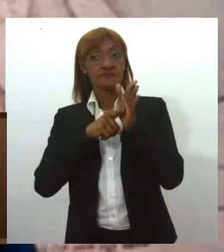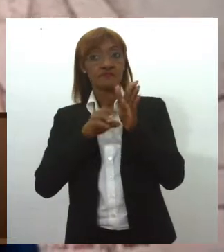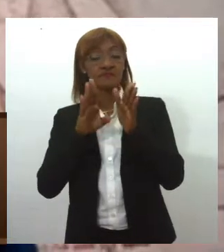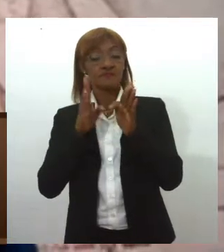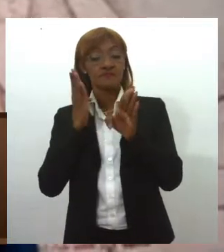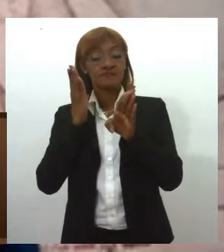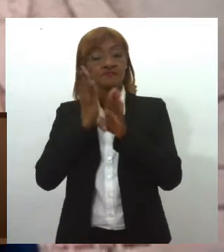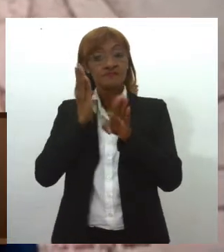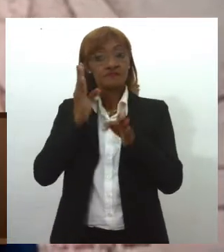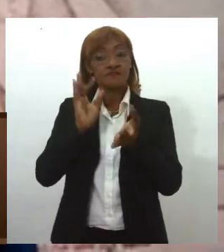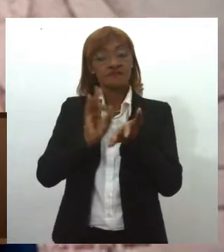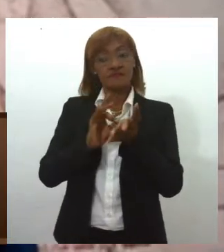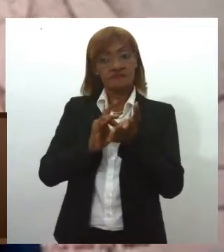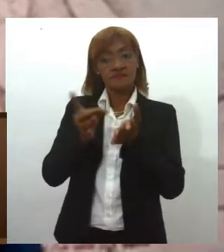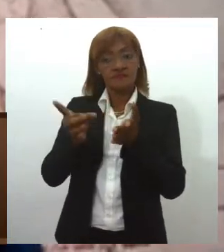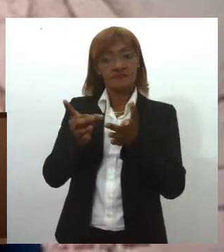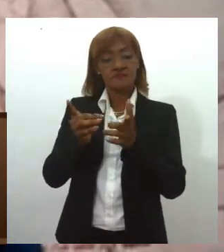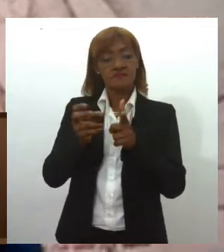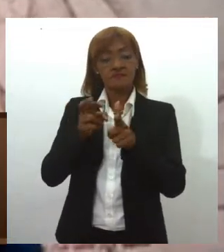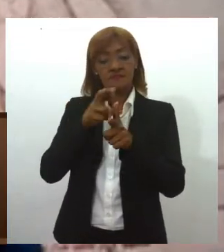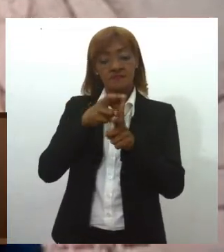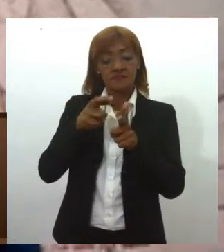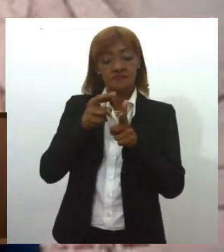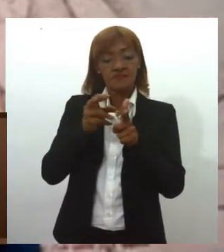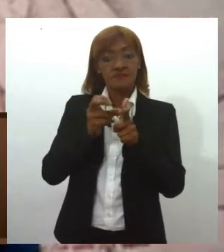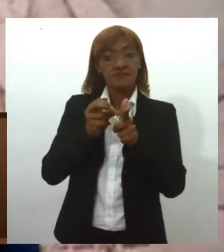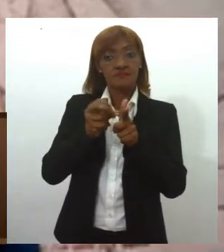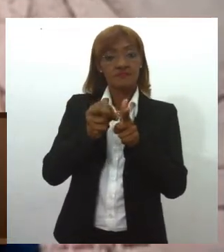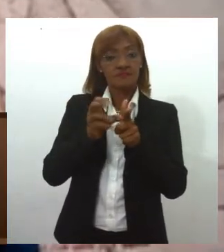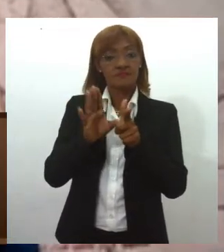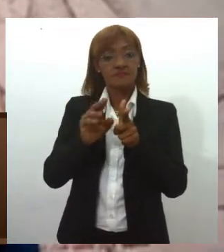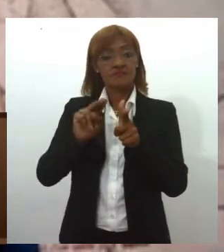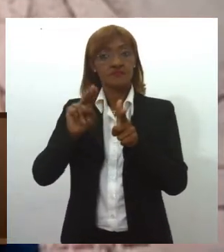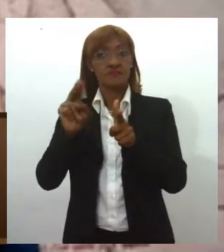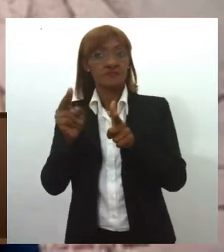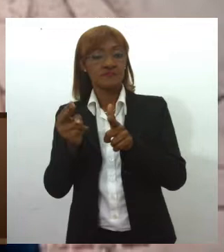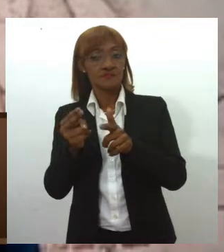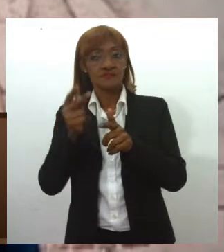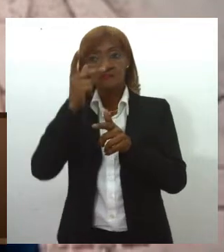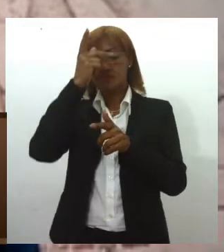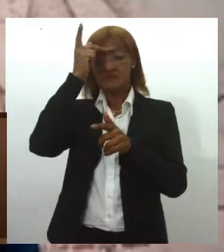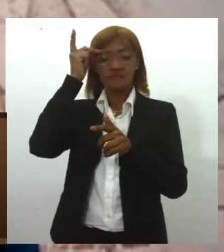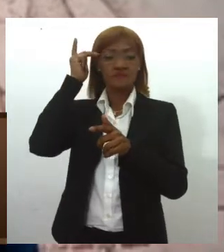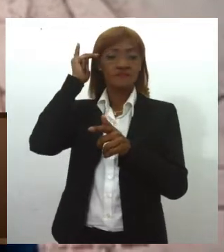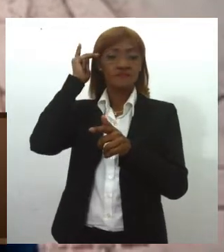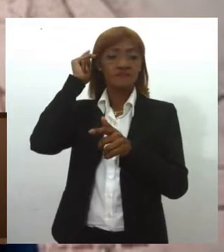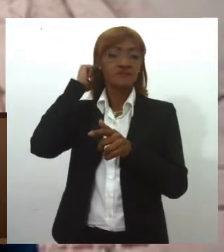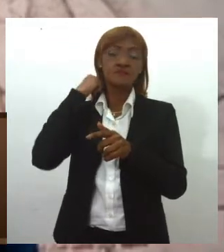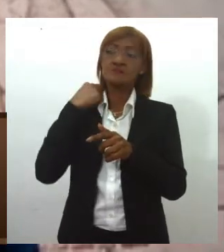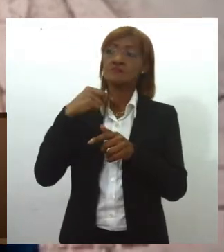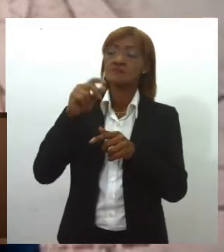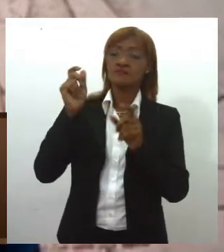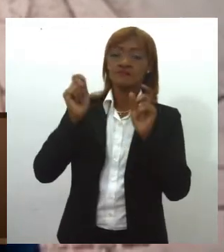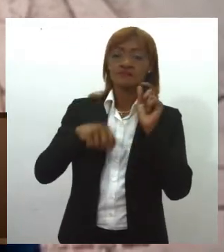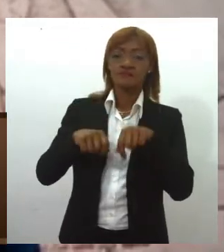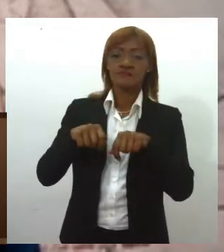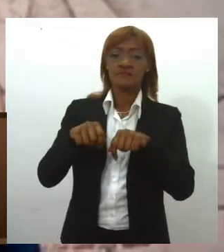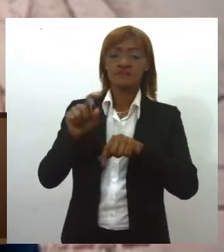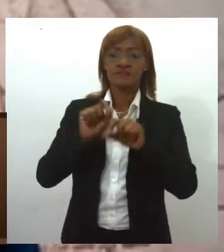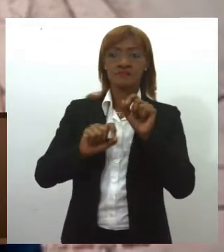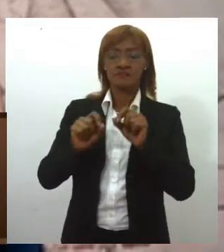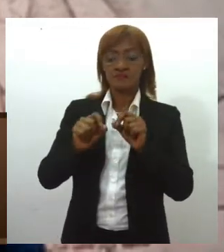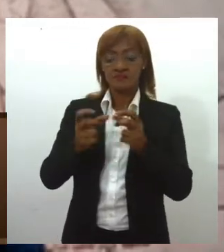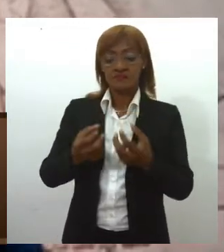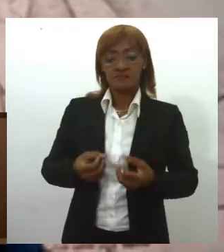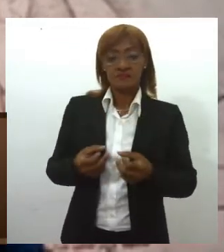descobre realmente um câncer, um tumor, ou quando o paciente tem uma chance muito grande de ter o câncer e ele